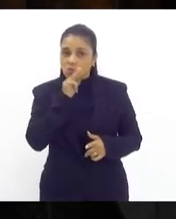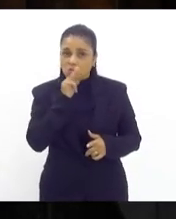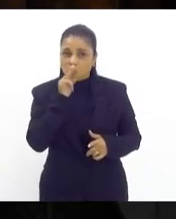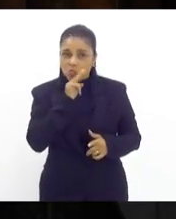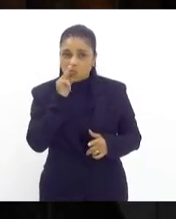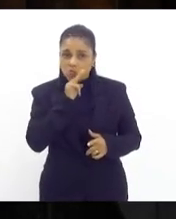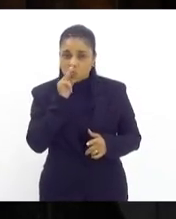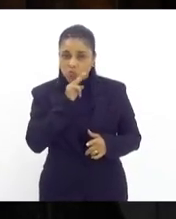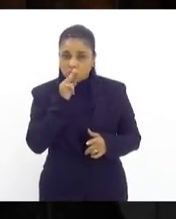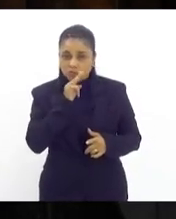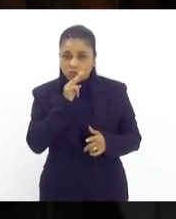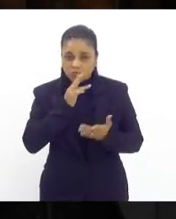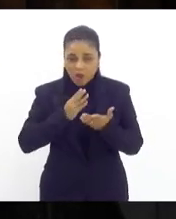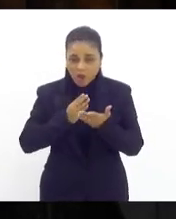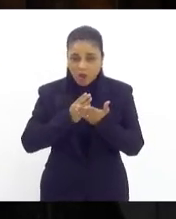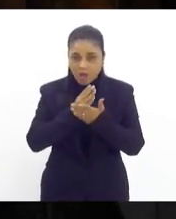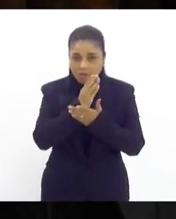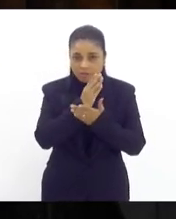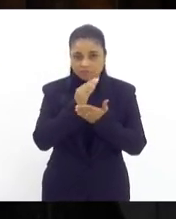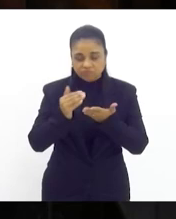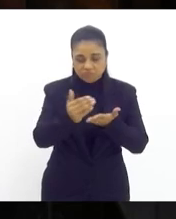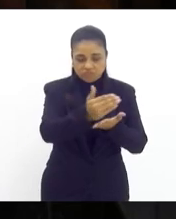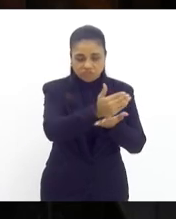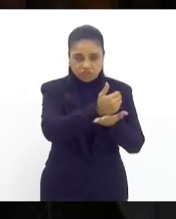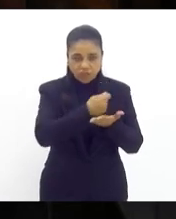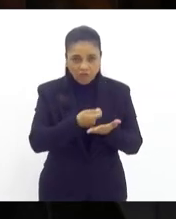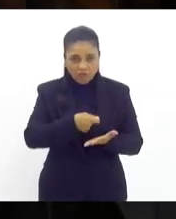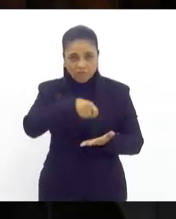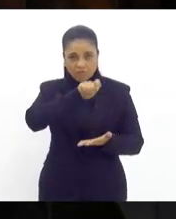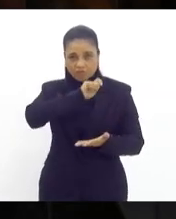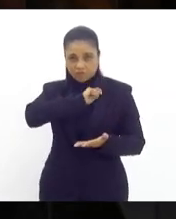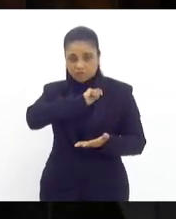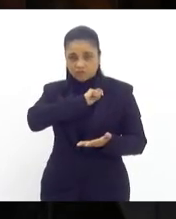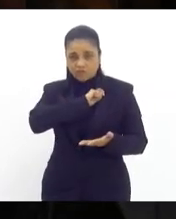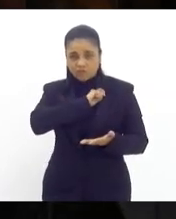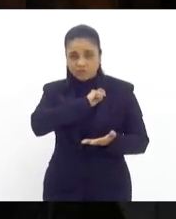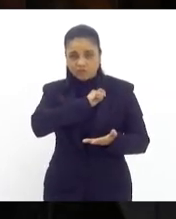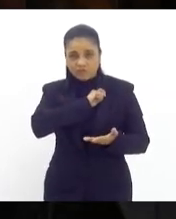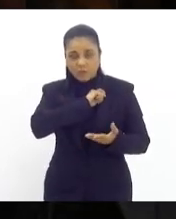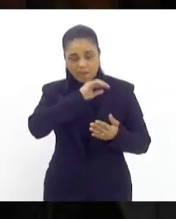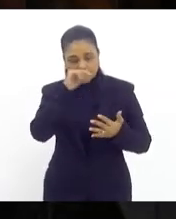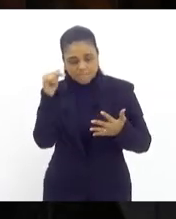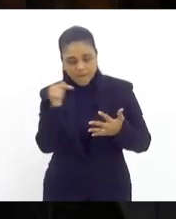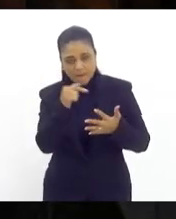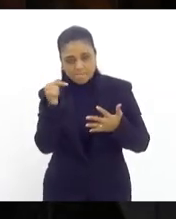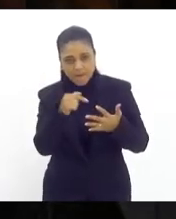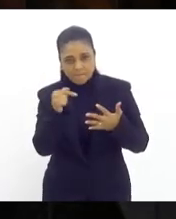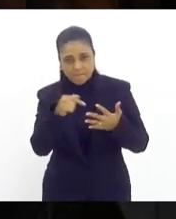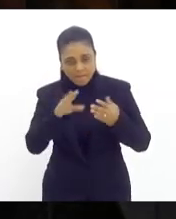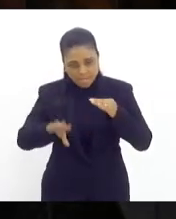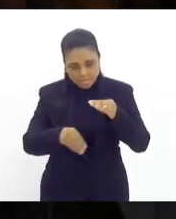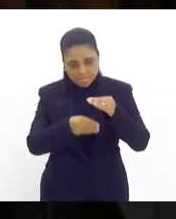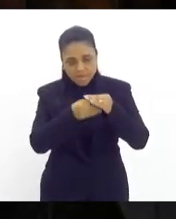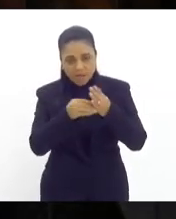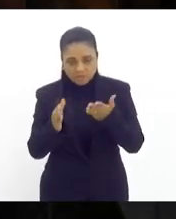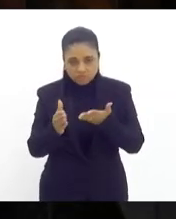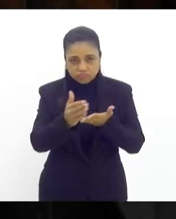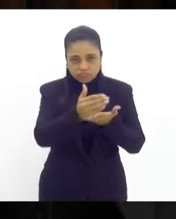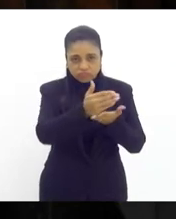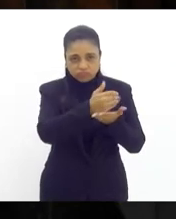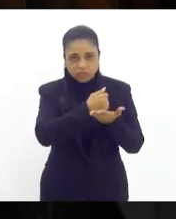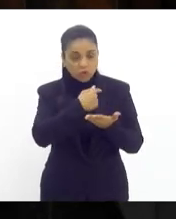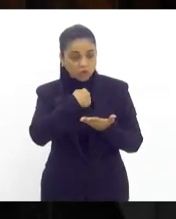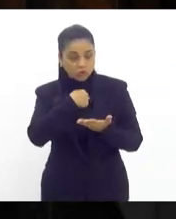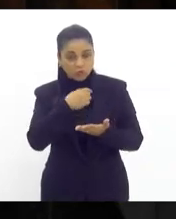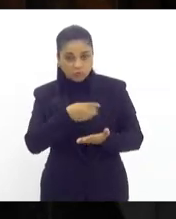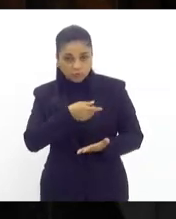foi aprovado acabou-se fiscal os gatilhos introduzidos na carboso fiscal sugestor